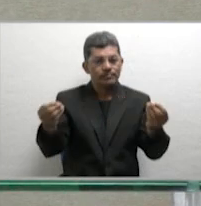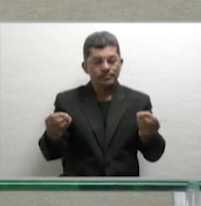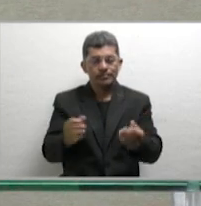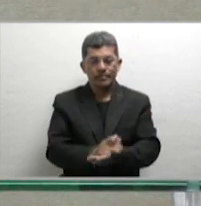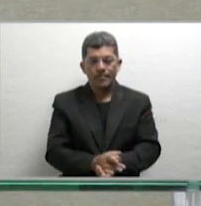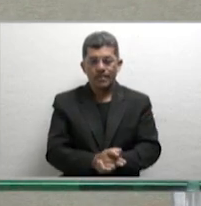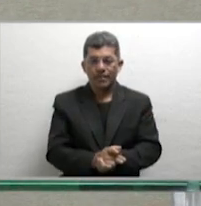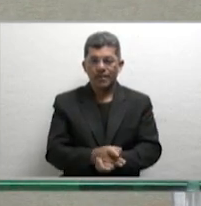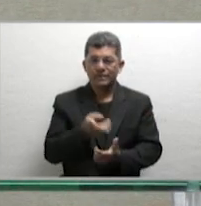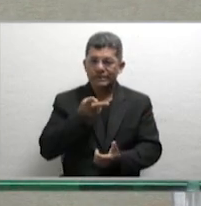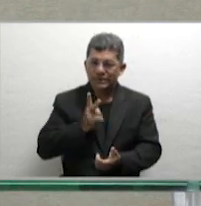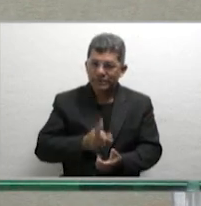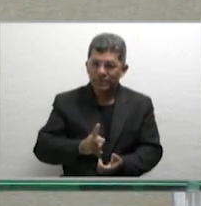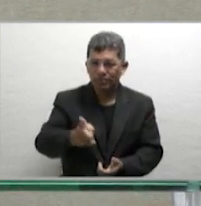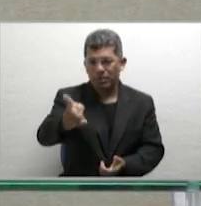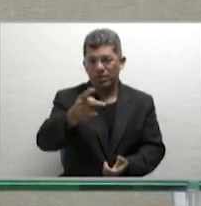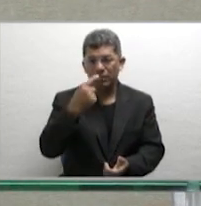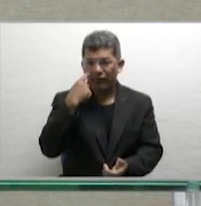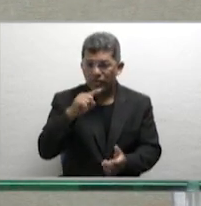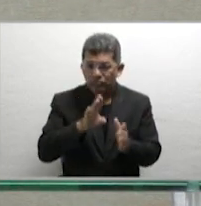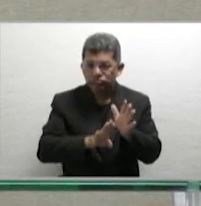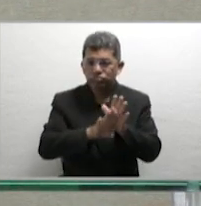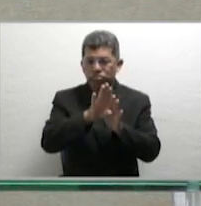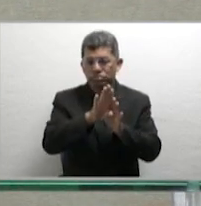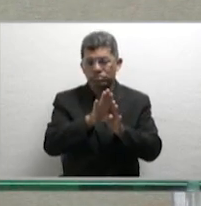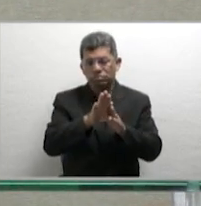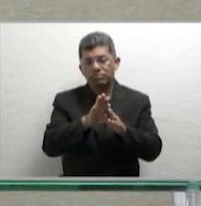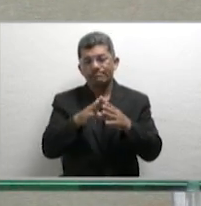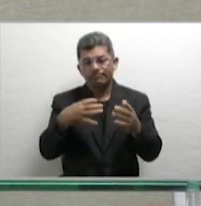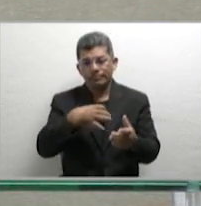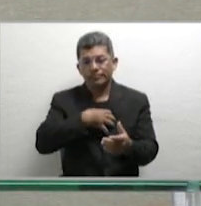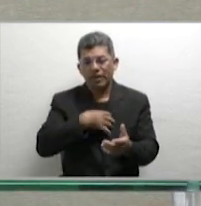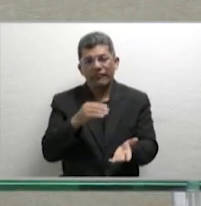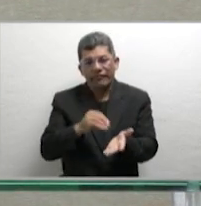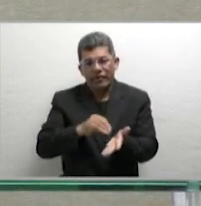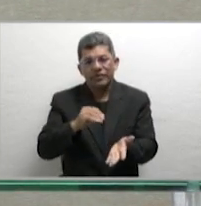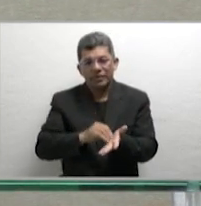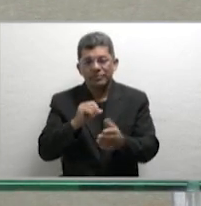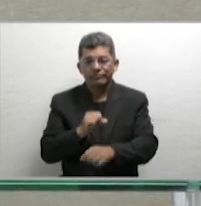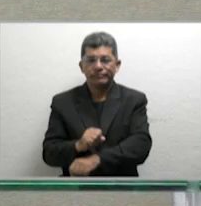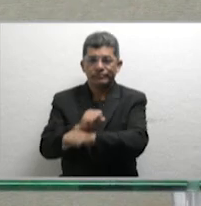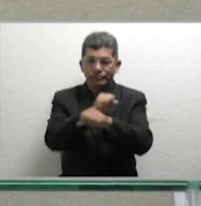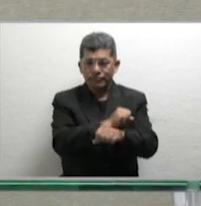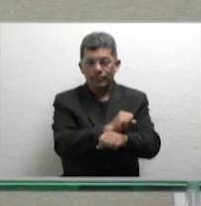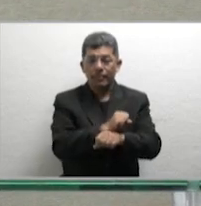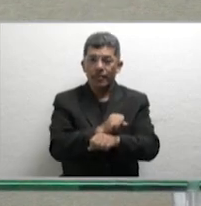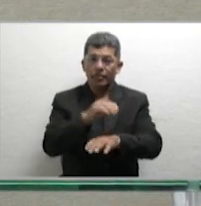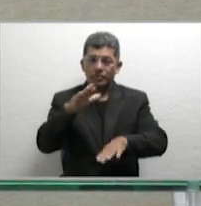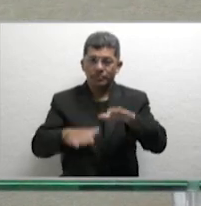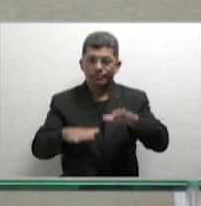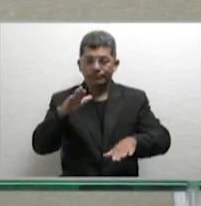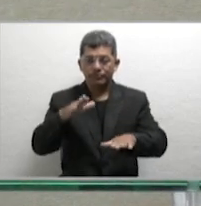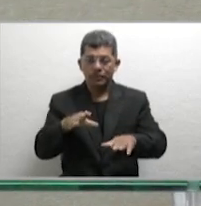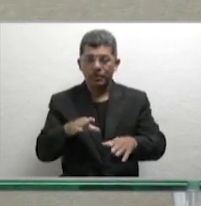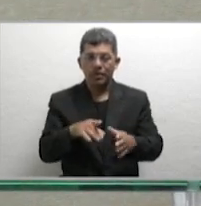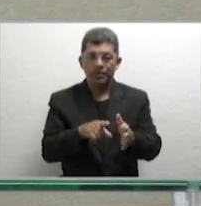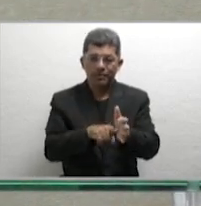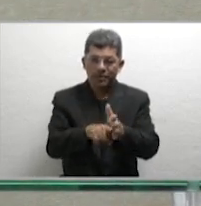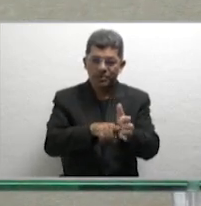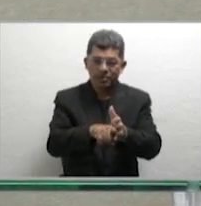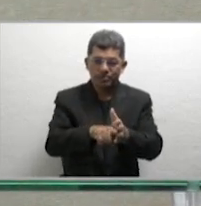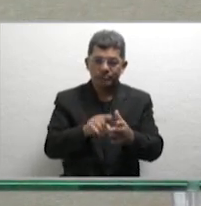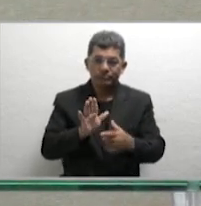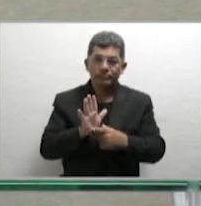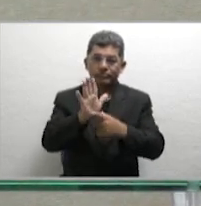aumentado significativamente. Daí essa sensação de segurança que, às vezes, os indicadores,